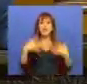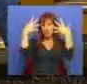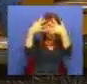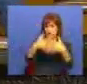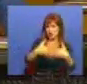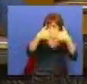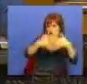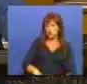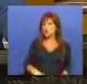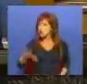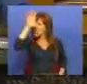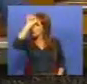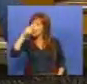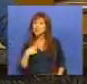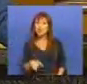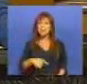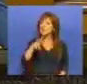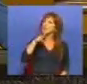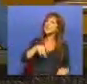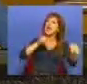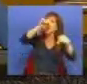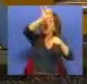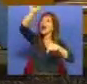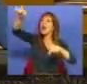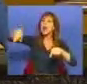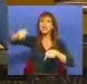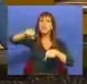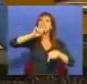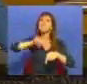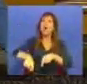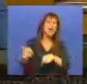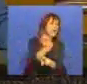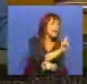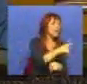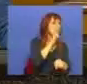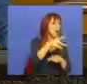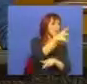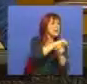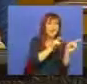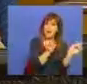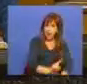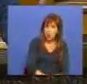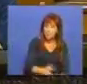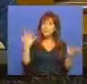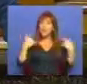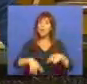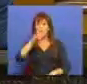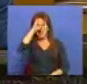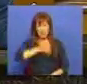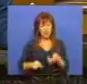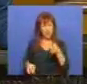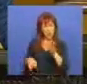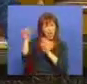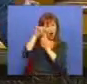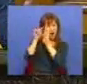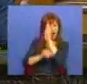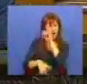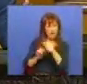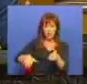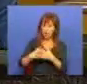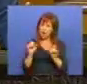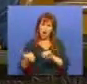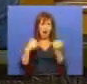sindicatos, governantes a indicarem os locais onde se pode e não pode fazer críticas, mas invocar a ética para